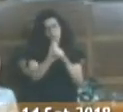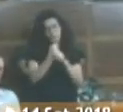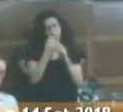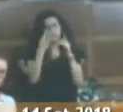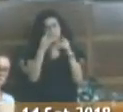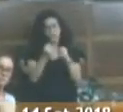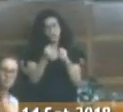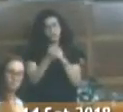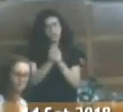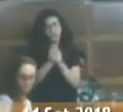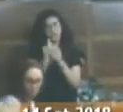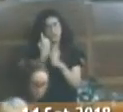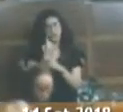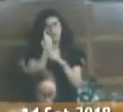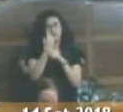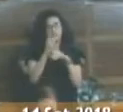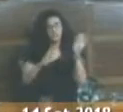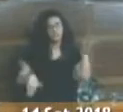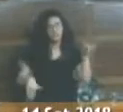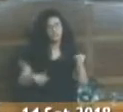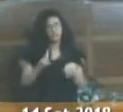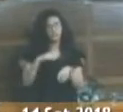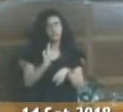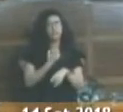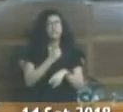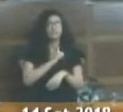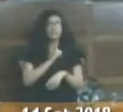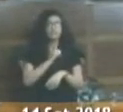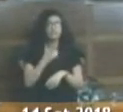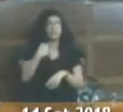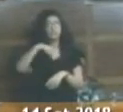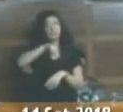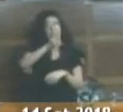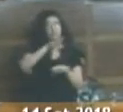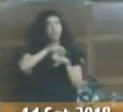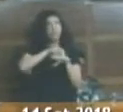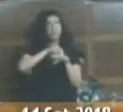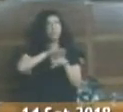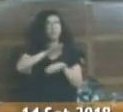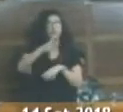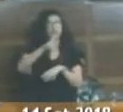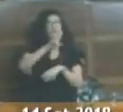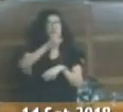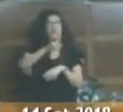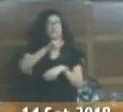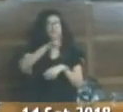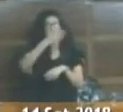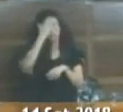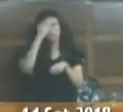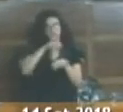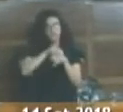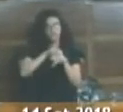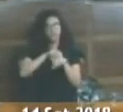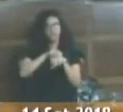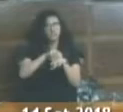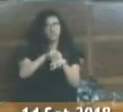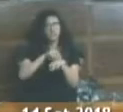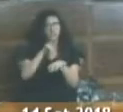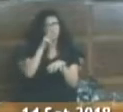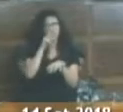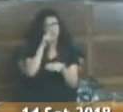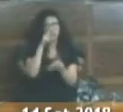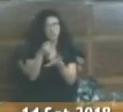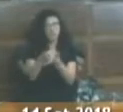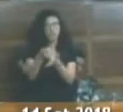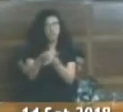tudo, e é a única praia que nós temos que levar o turista lá. Toda vez que a gente leva o turista lá, a gente está correndo o risco de ser multado